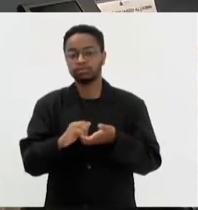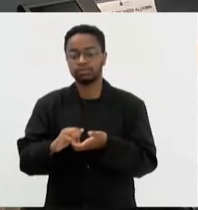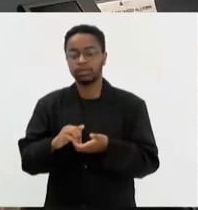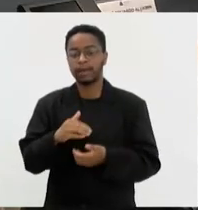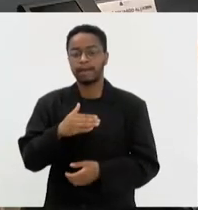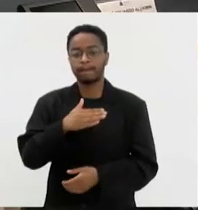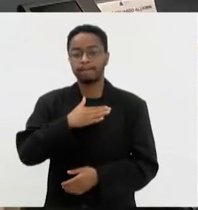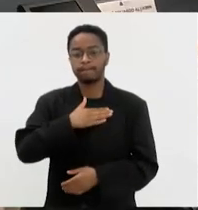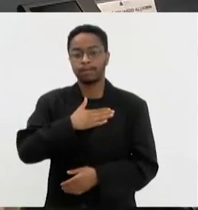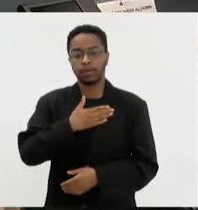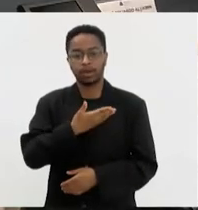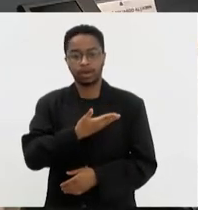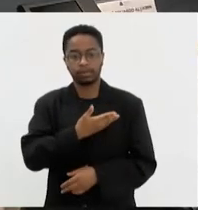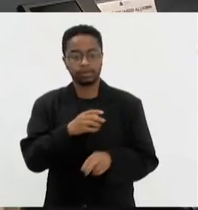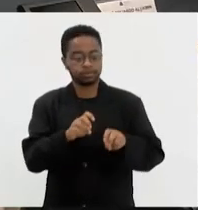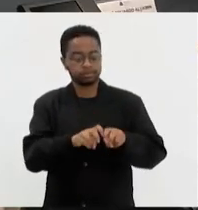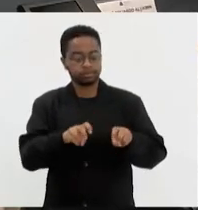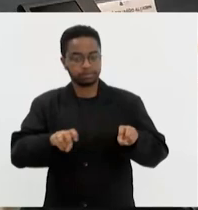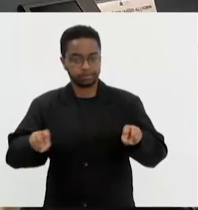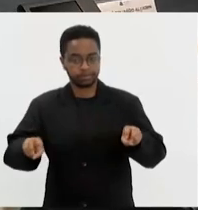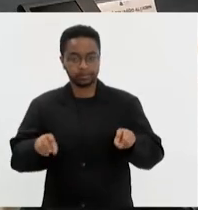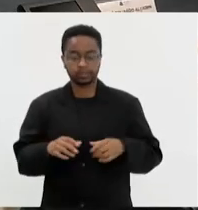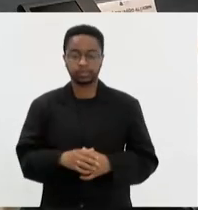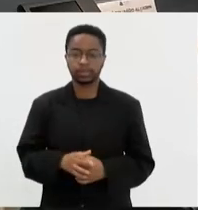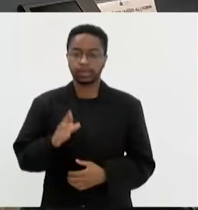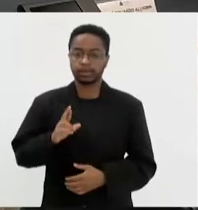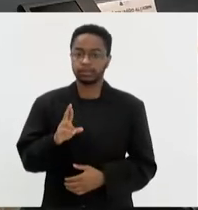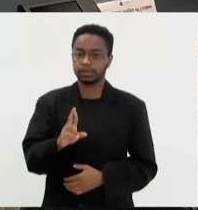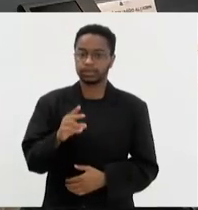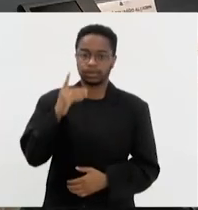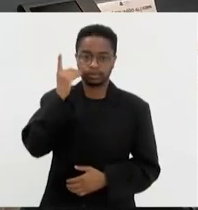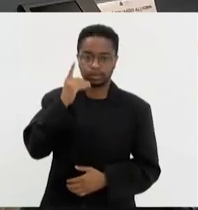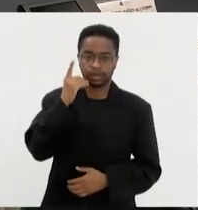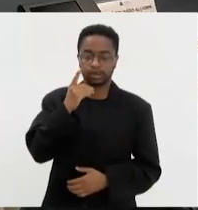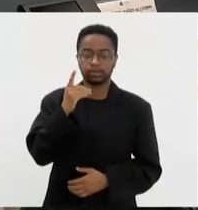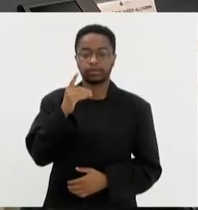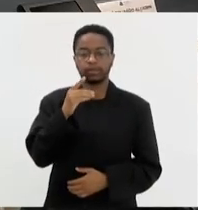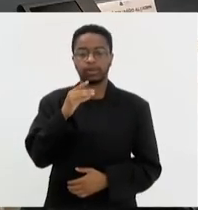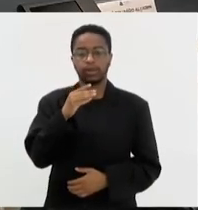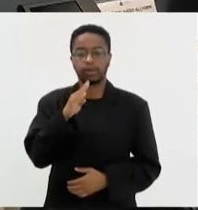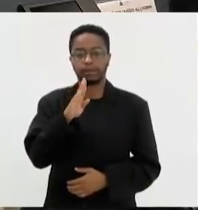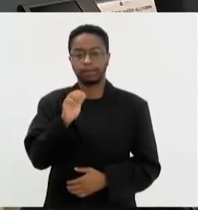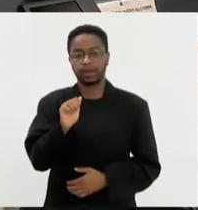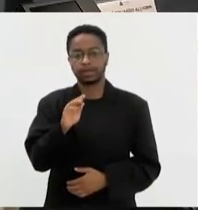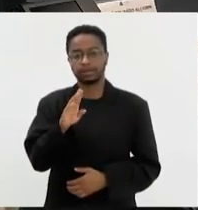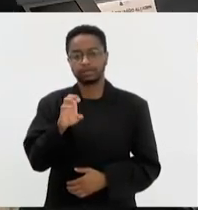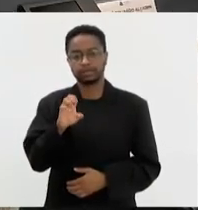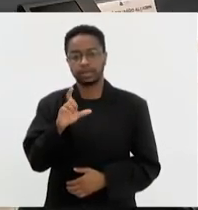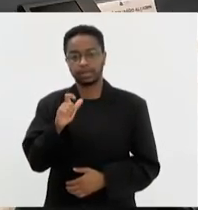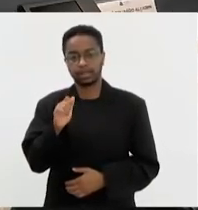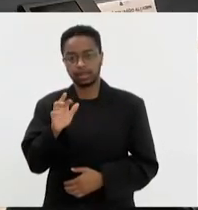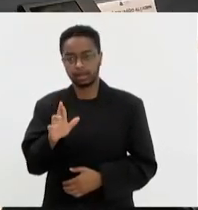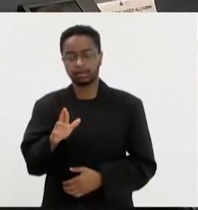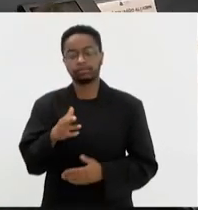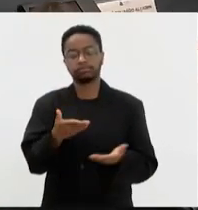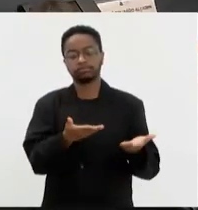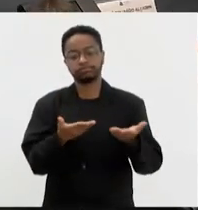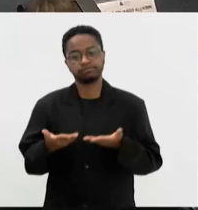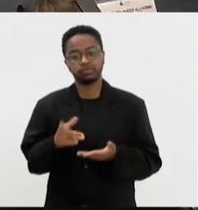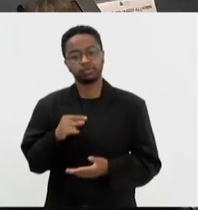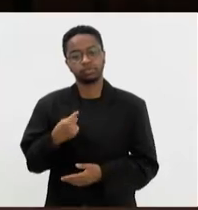meus companheiros de mesa na pessoa do deputado Rodrigo Bacelar que nos recebe aqui tão